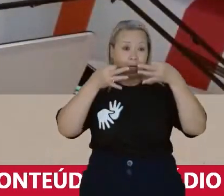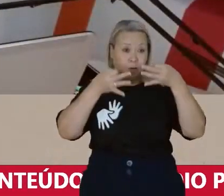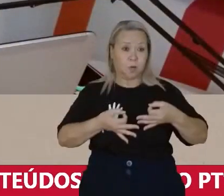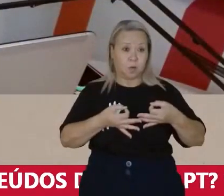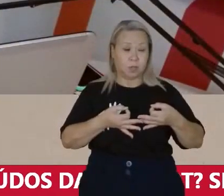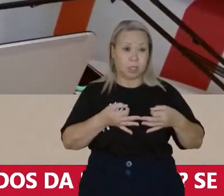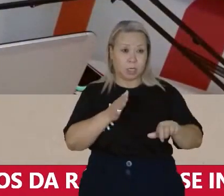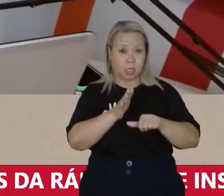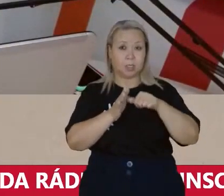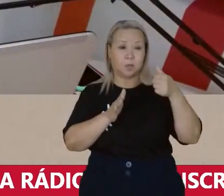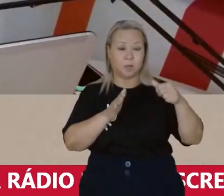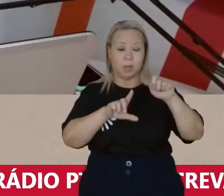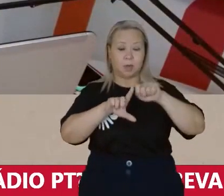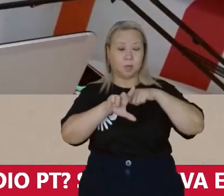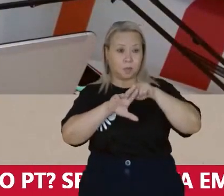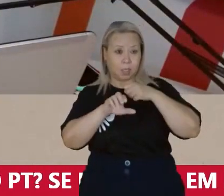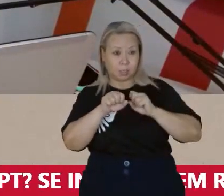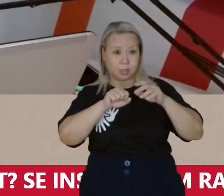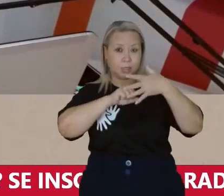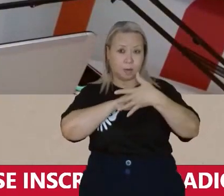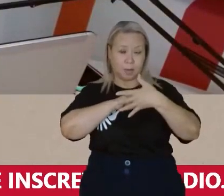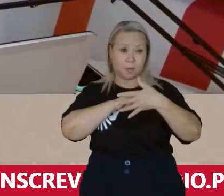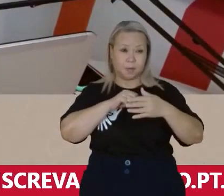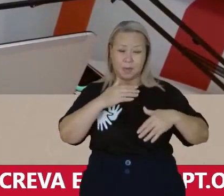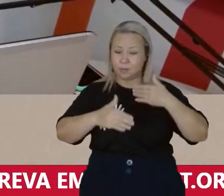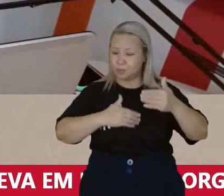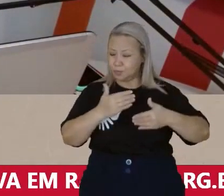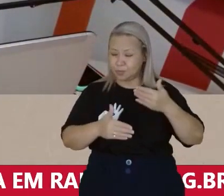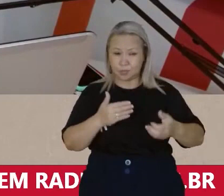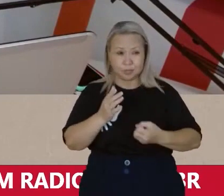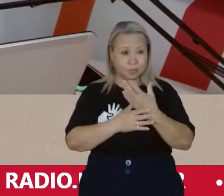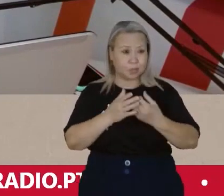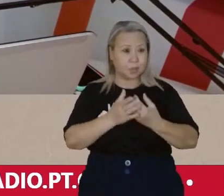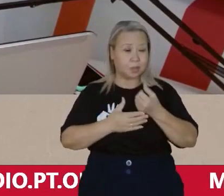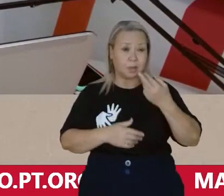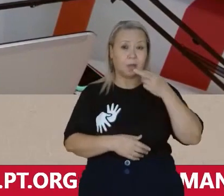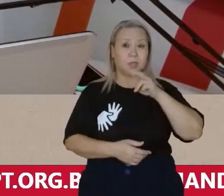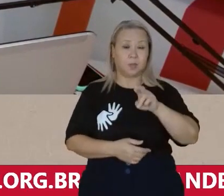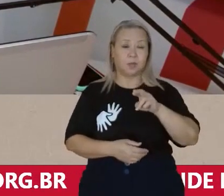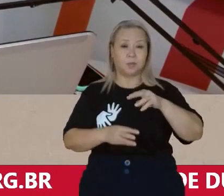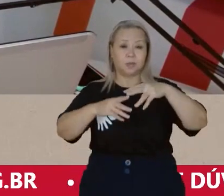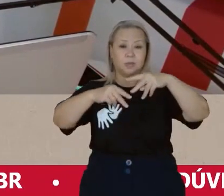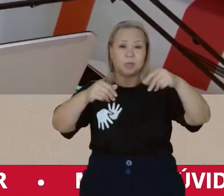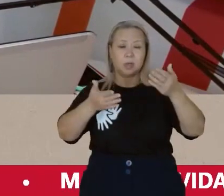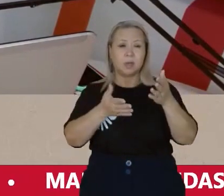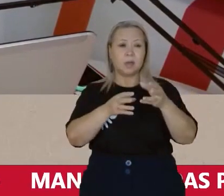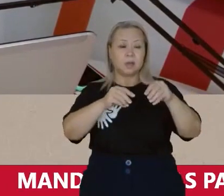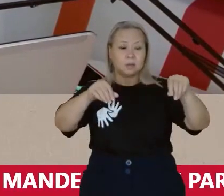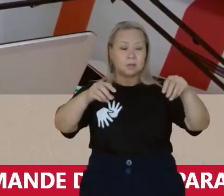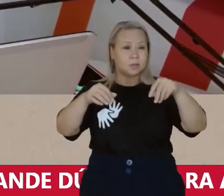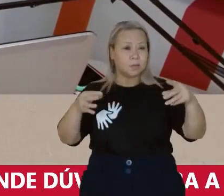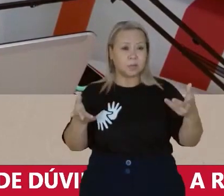certeza, os primeiros meses da pandemia geraram múltiplas respostas muito pulverizadas. Então,